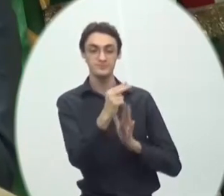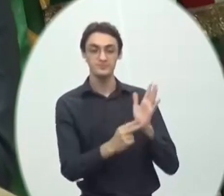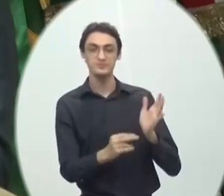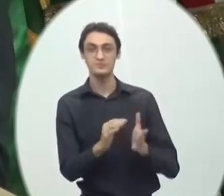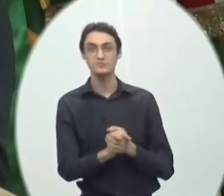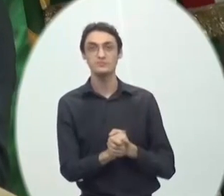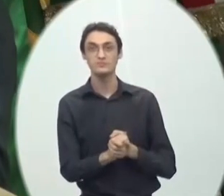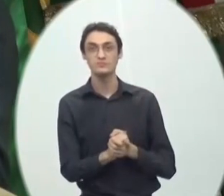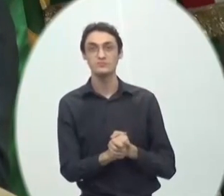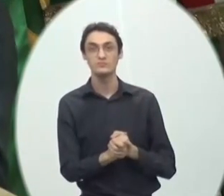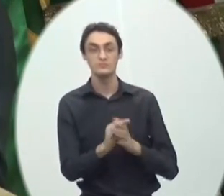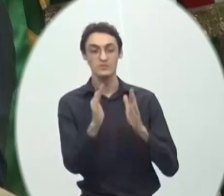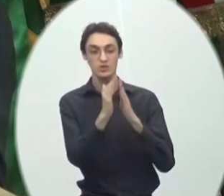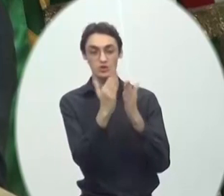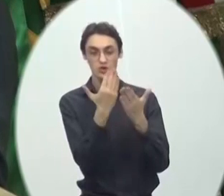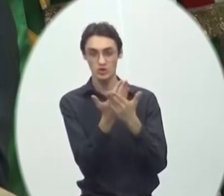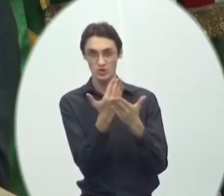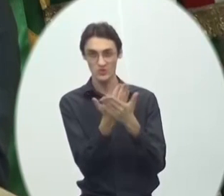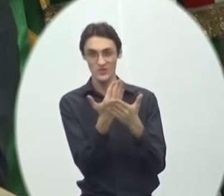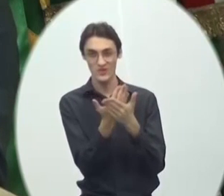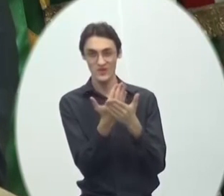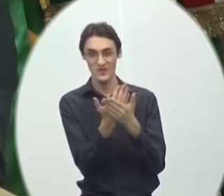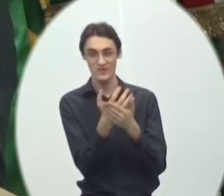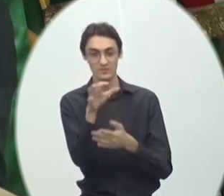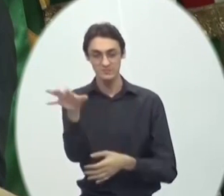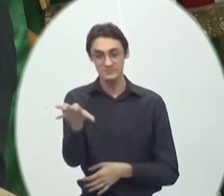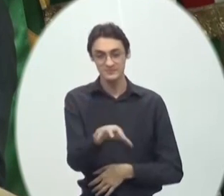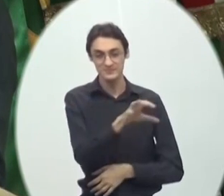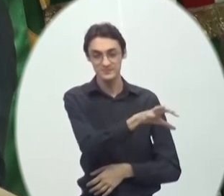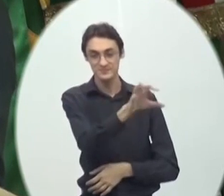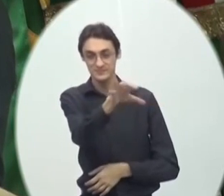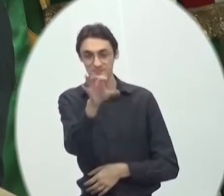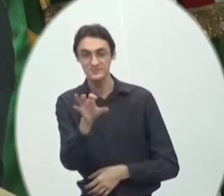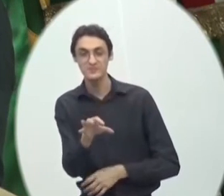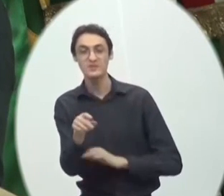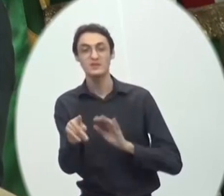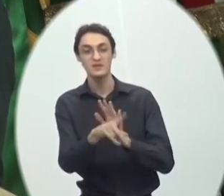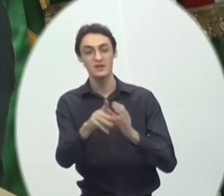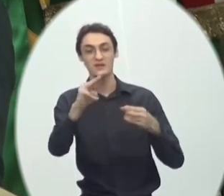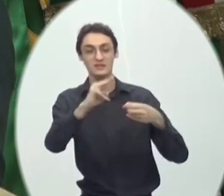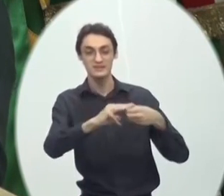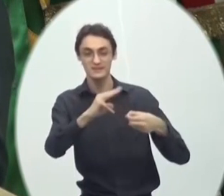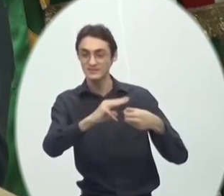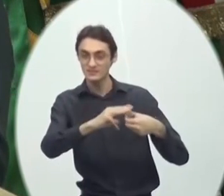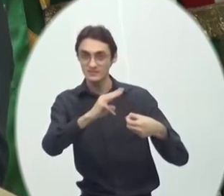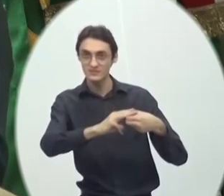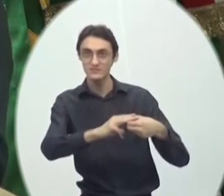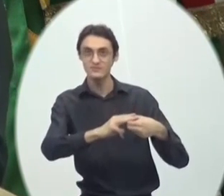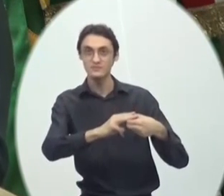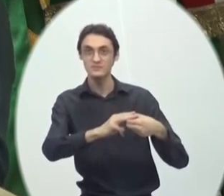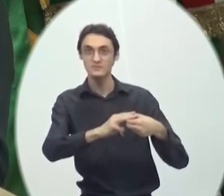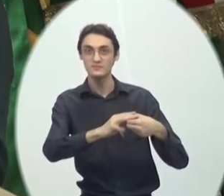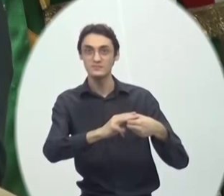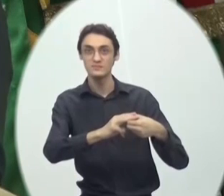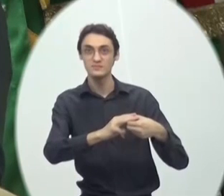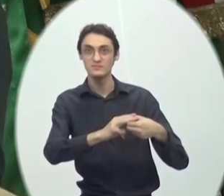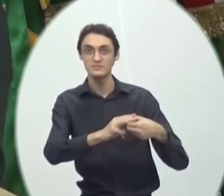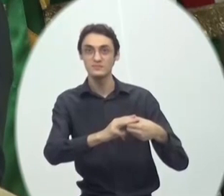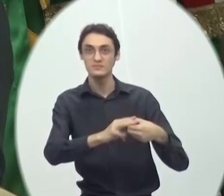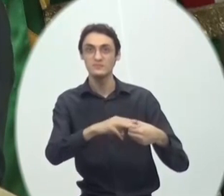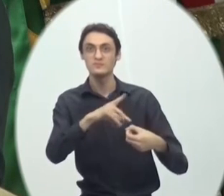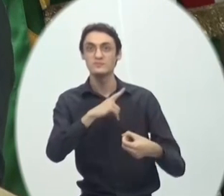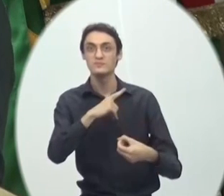Ficam os prédios escolares e demais instalações físicas municipais no qual